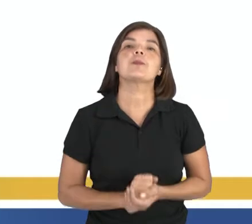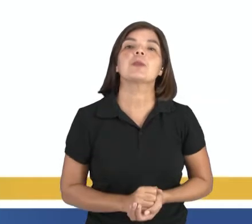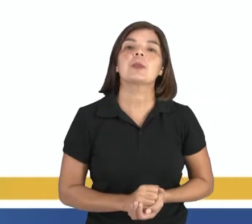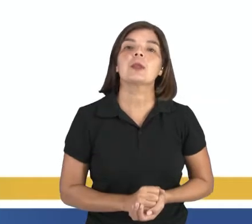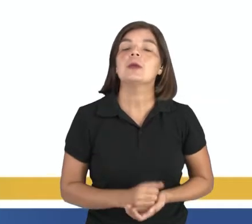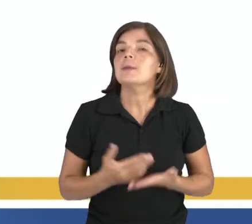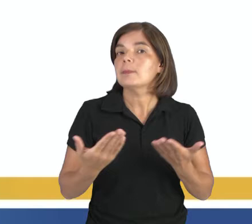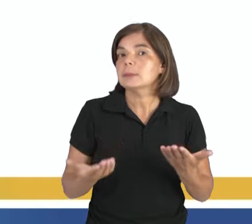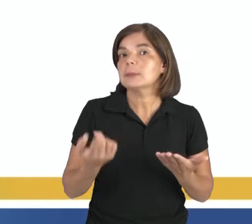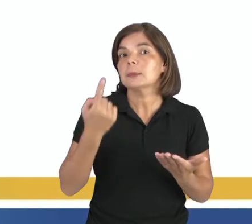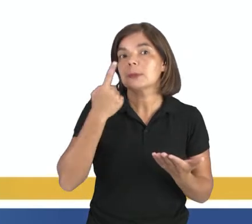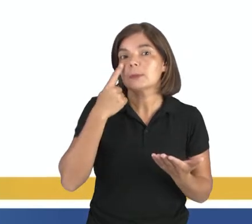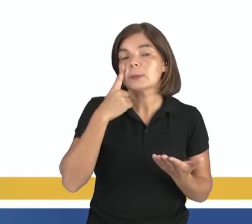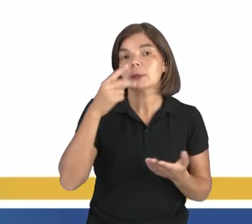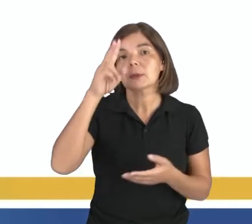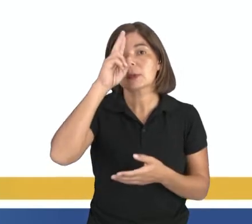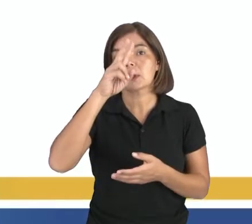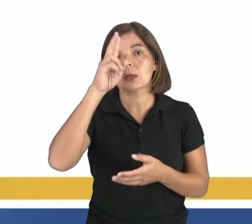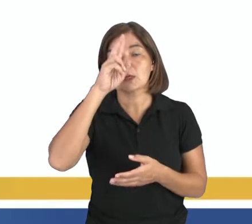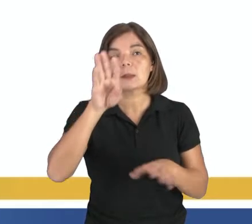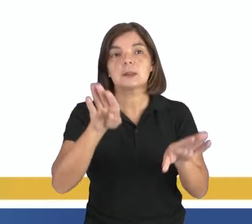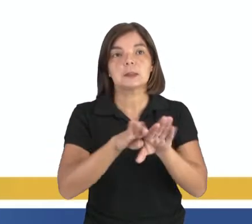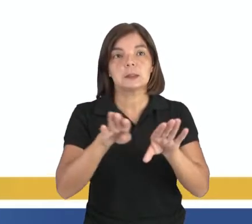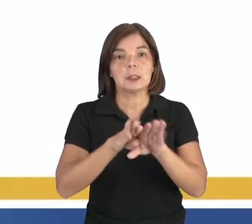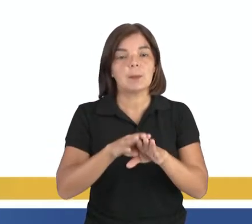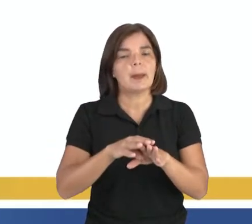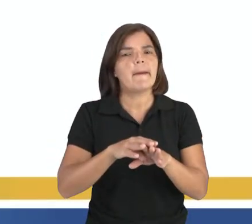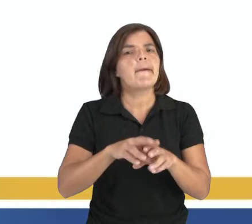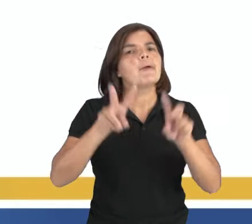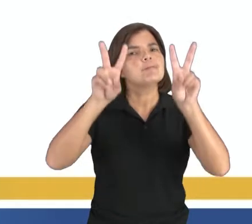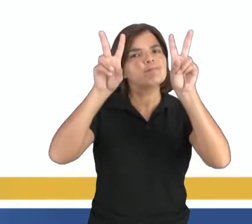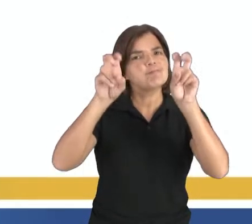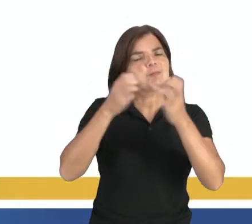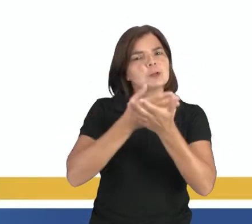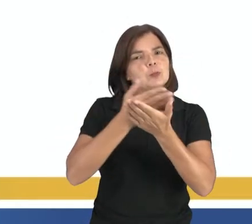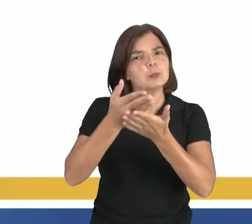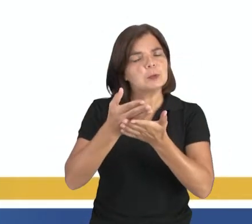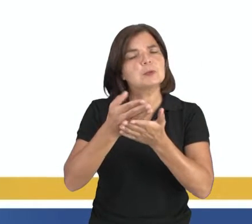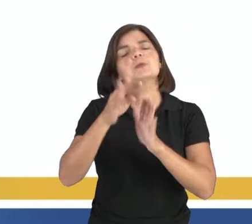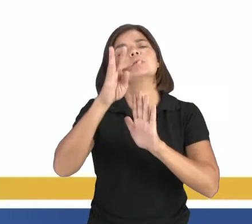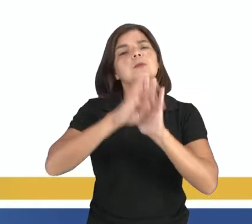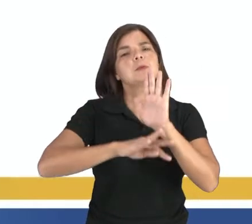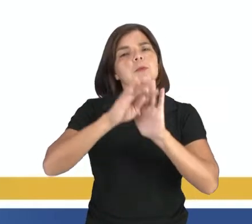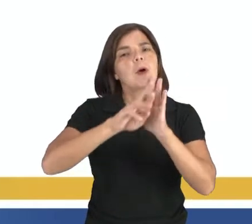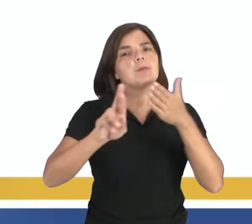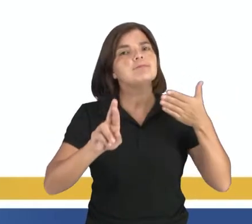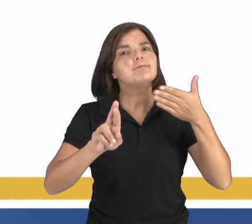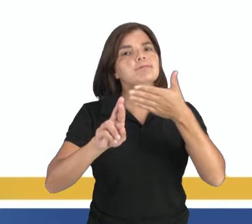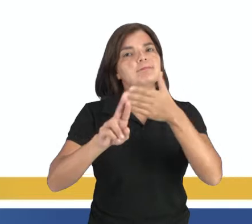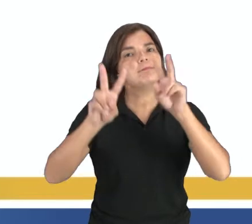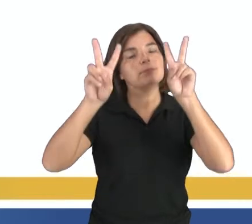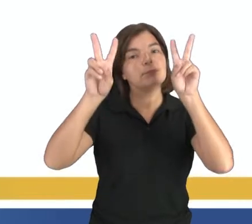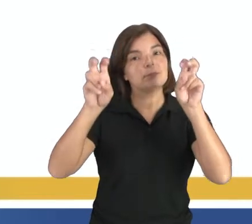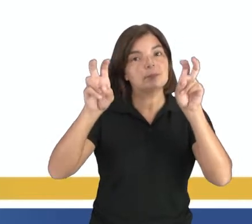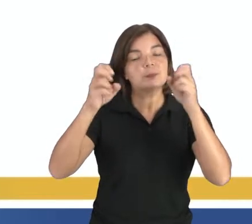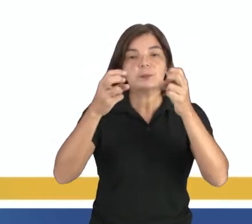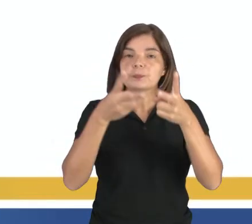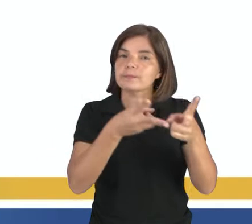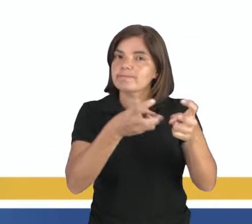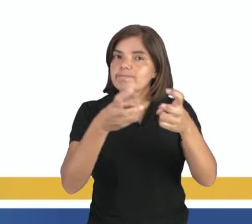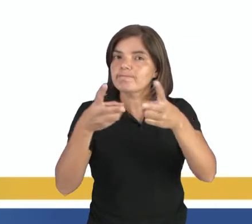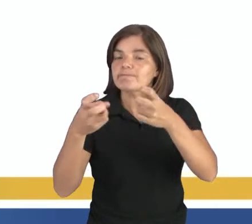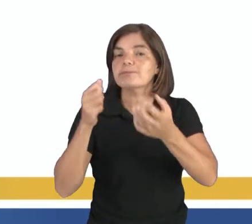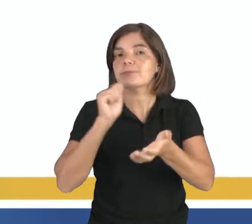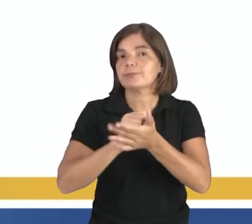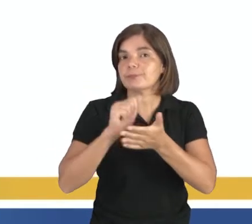Tá? Para tanto, vale lembrar que a tese apresentada na introdução do texto refere-se ao assunto que será